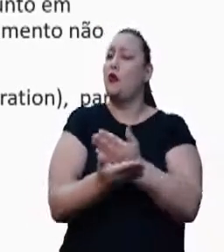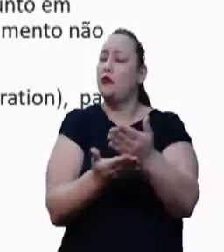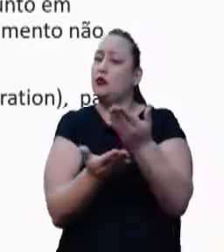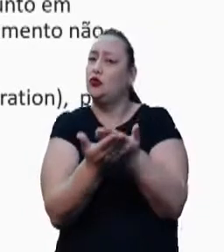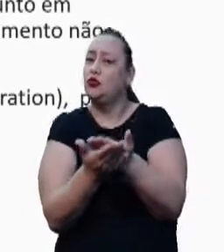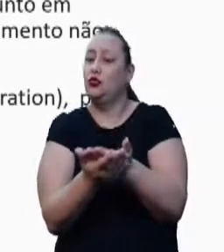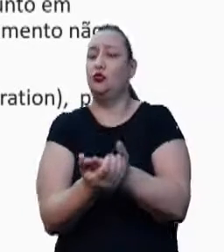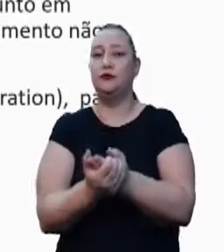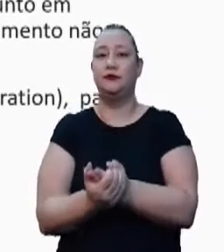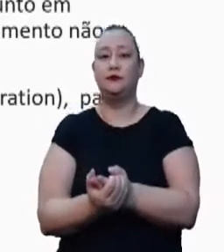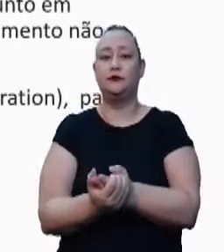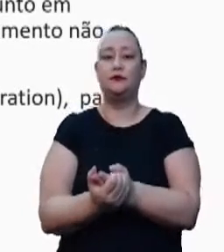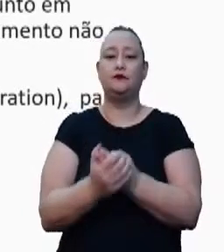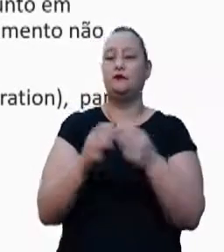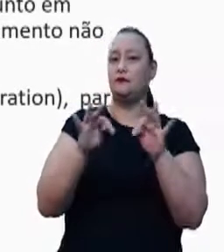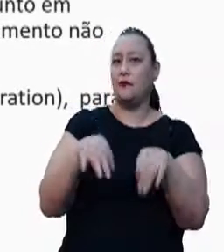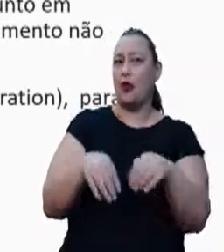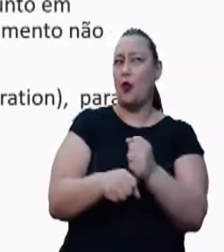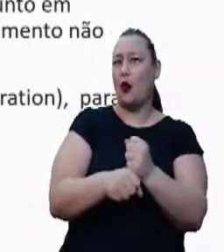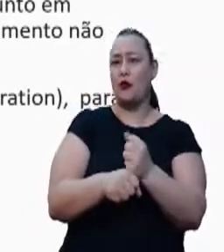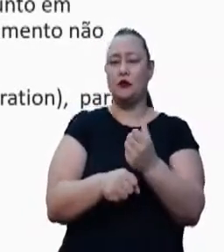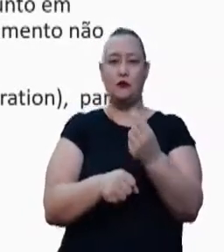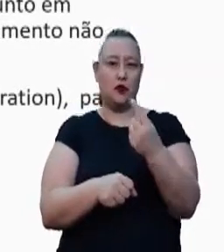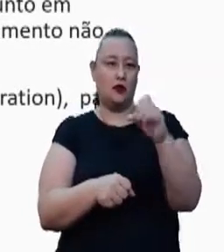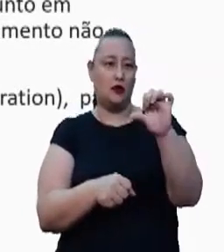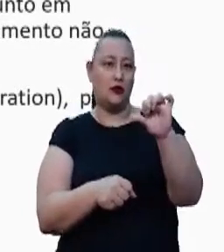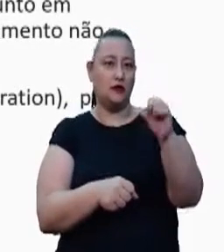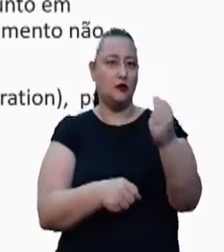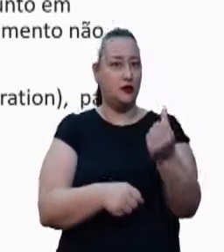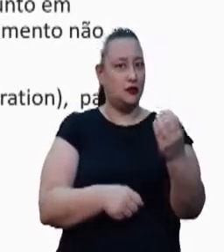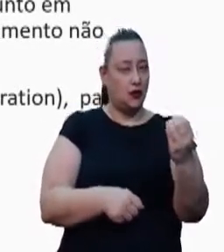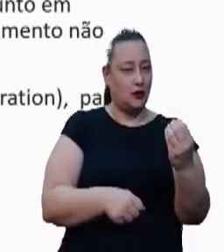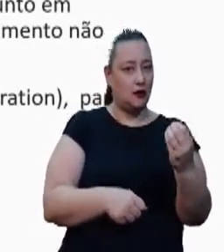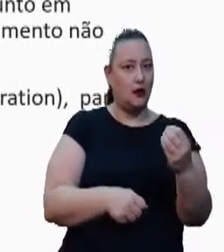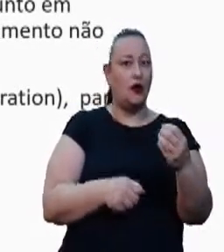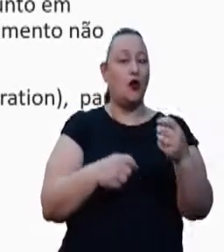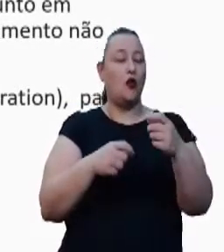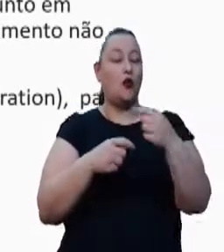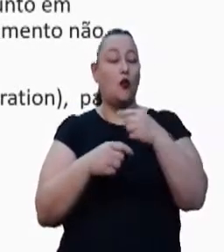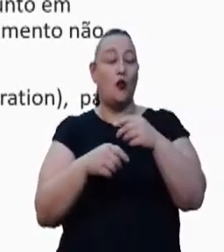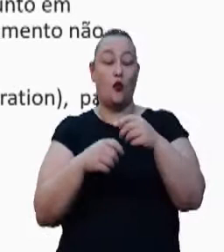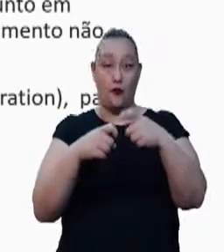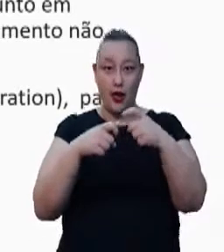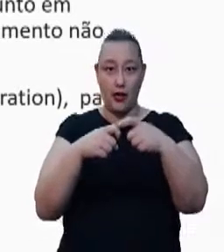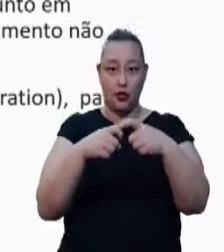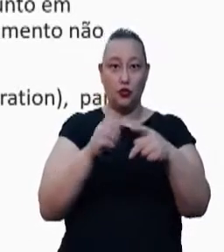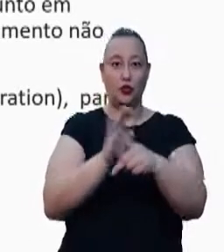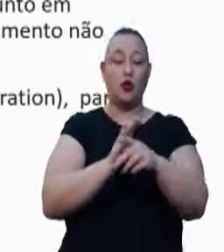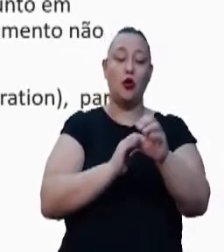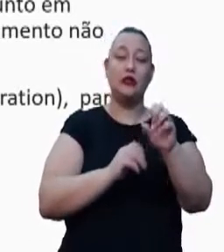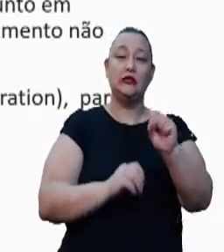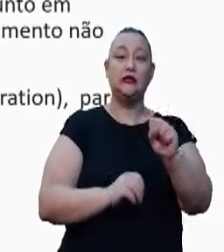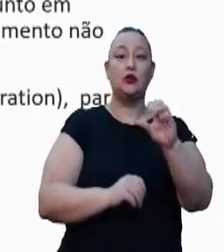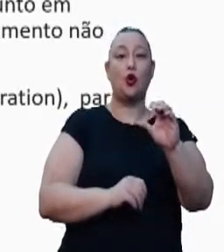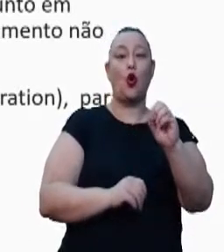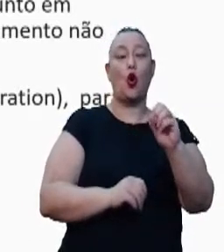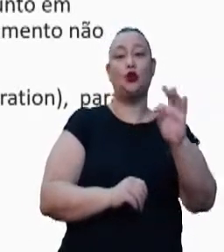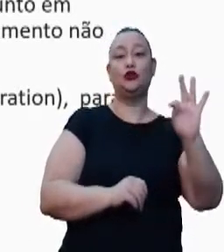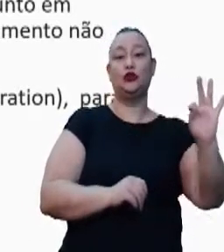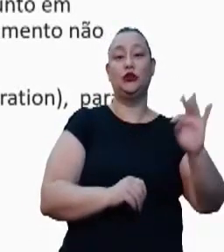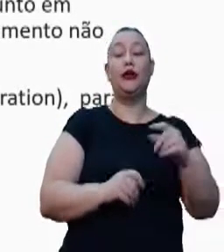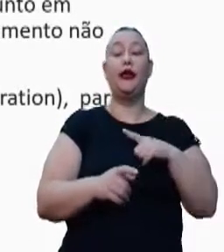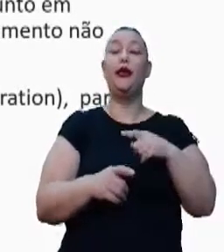a toxina? No final dos anos 60, um oftalmologista americano chamado Scott, ele era oftalmologista e ele